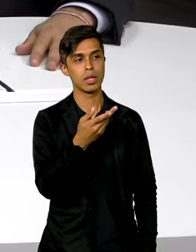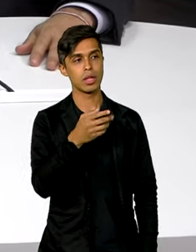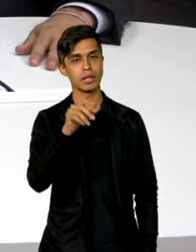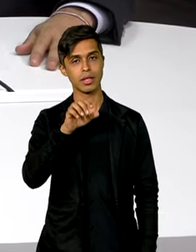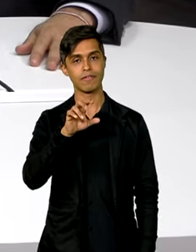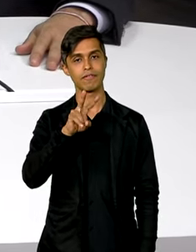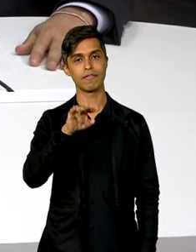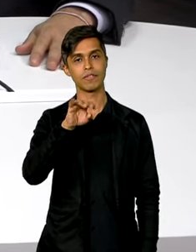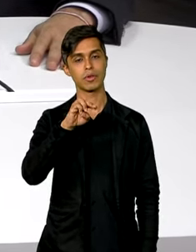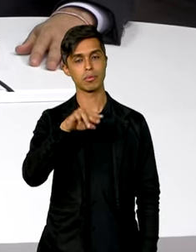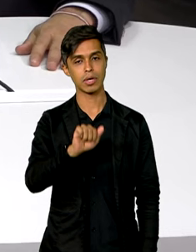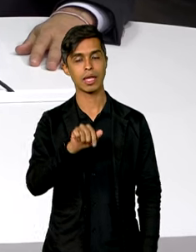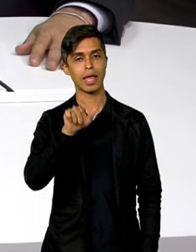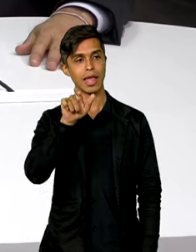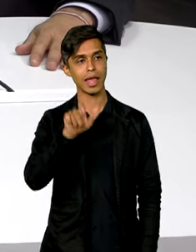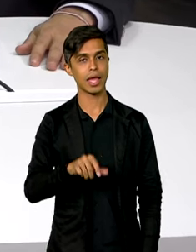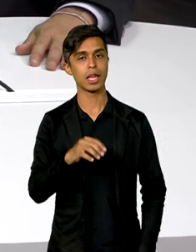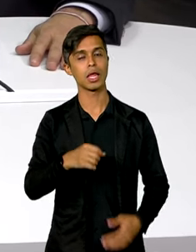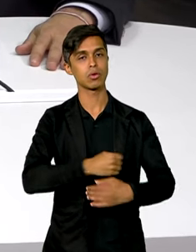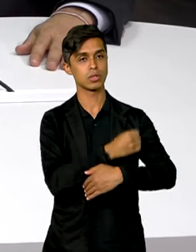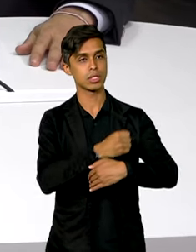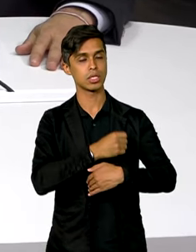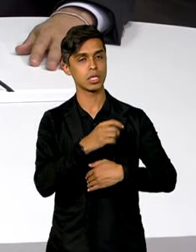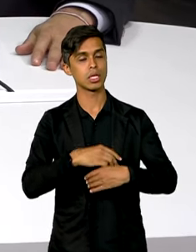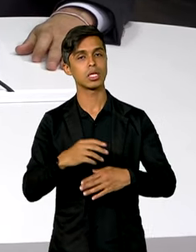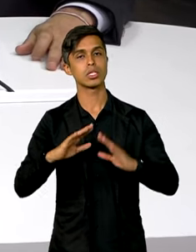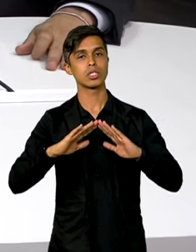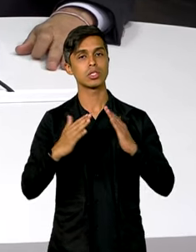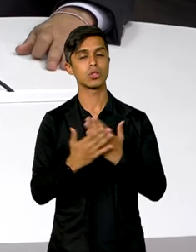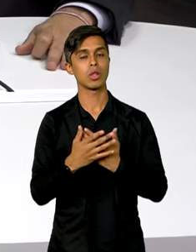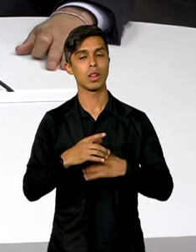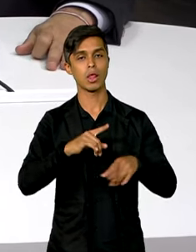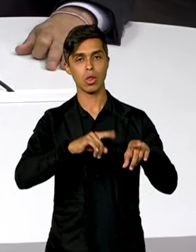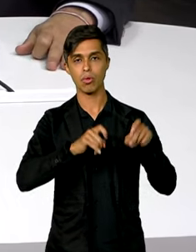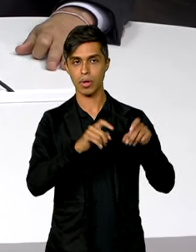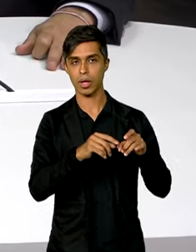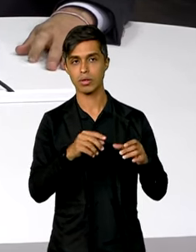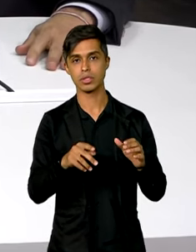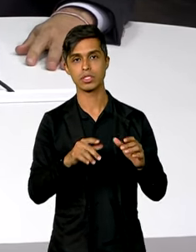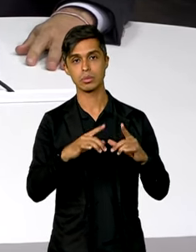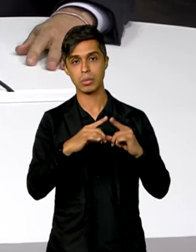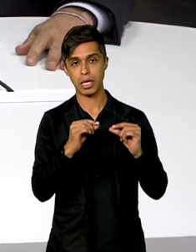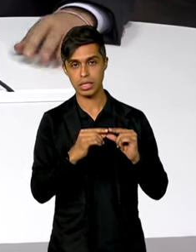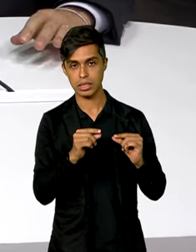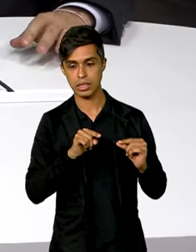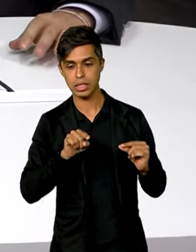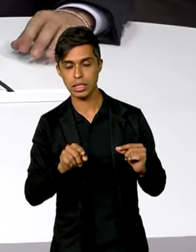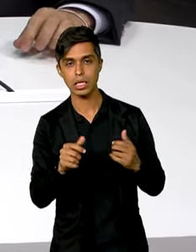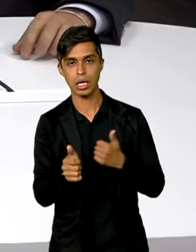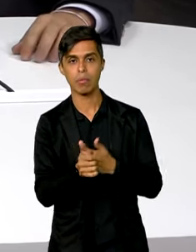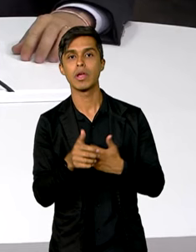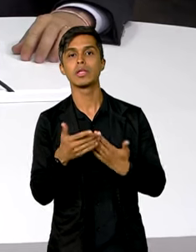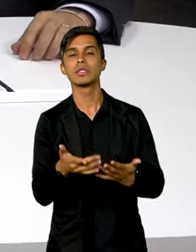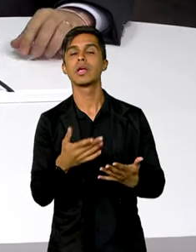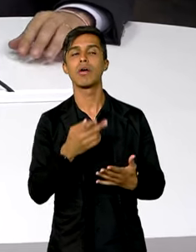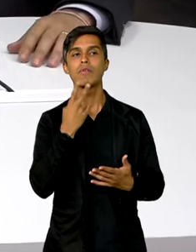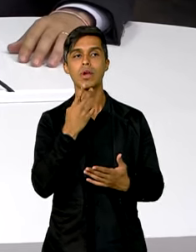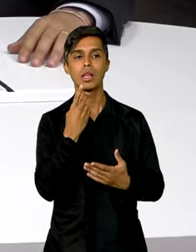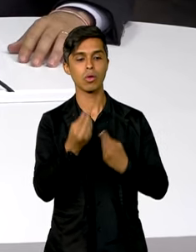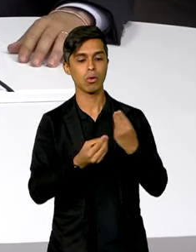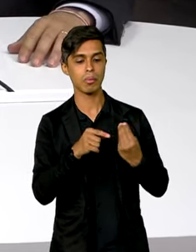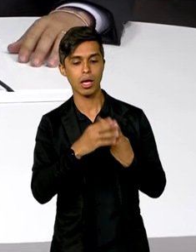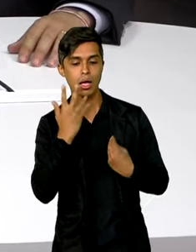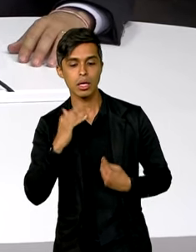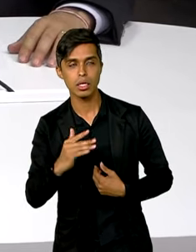cozinheira em uma escola na área rural de Brasília, e ela falou um pouco de como que é essa relação das crianças com esse